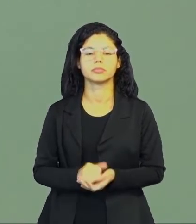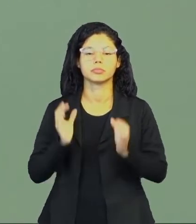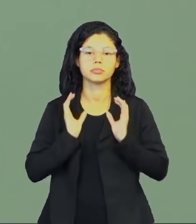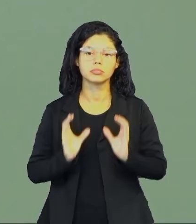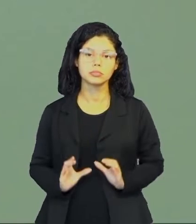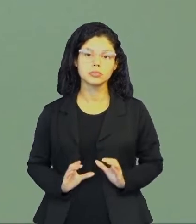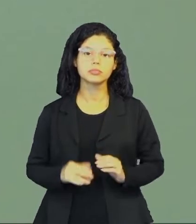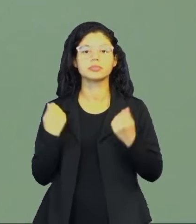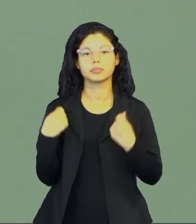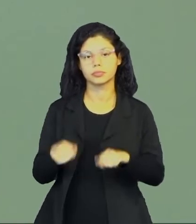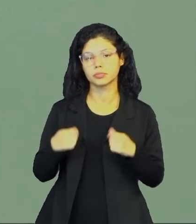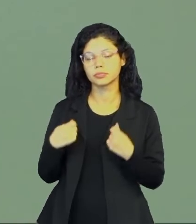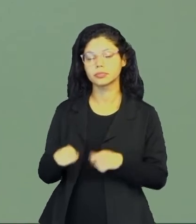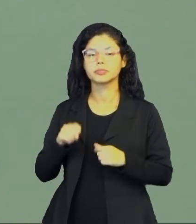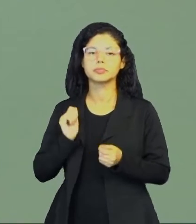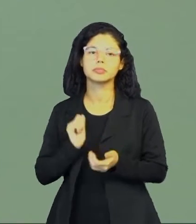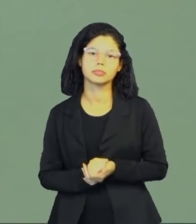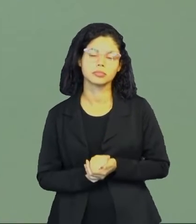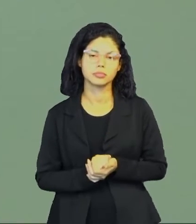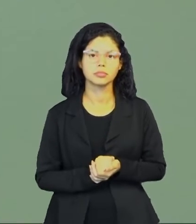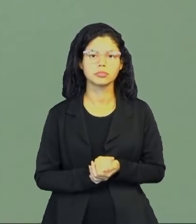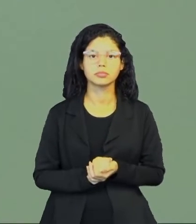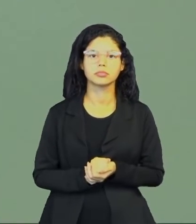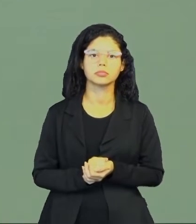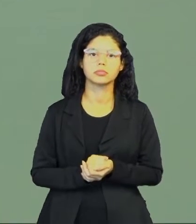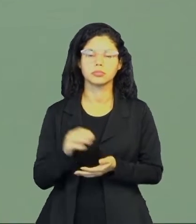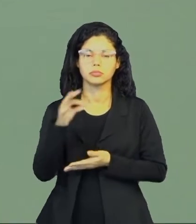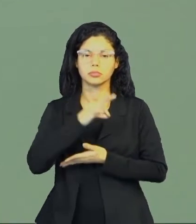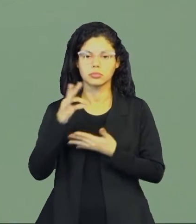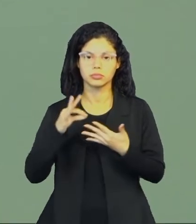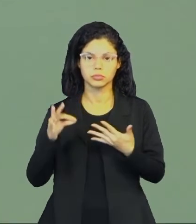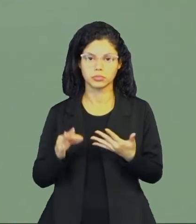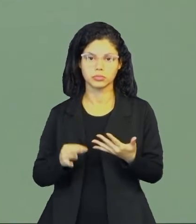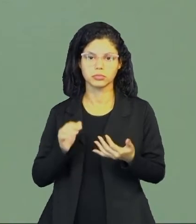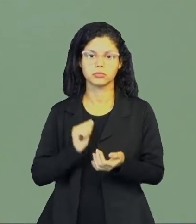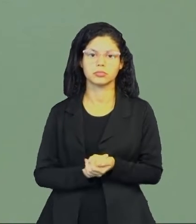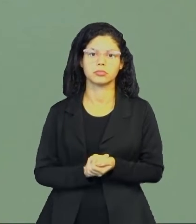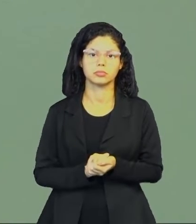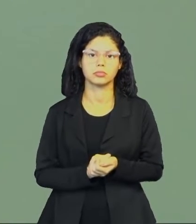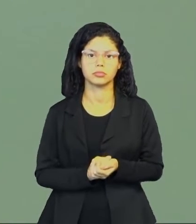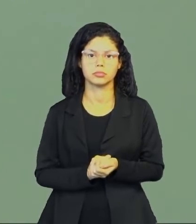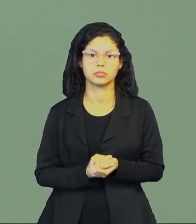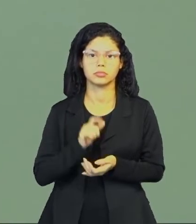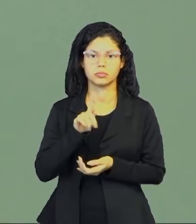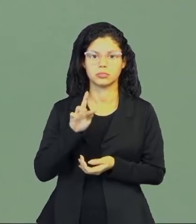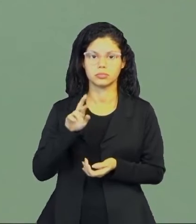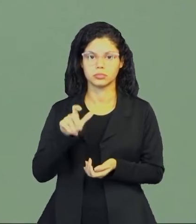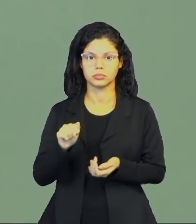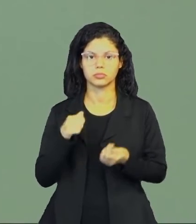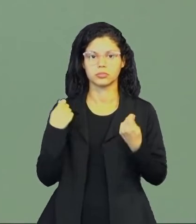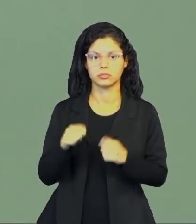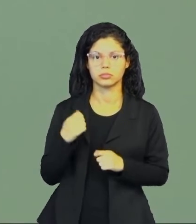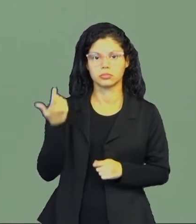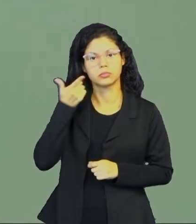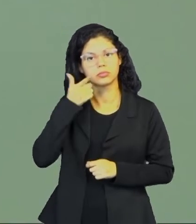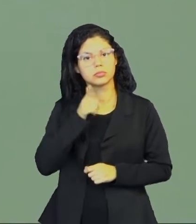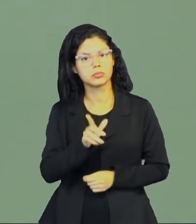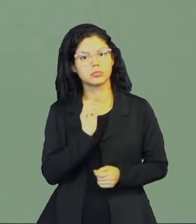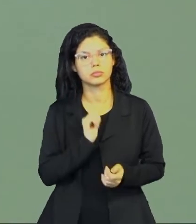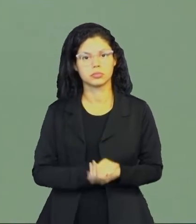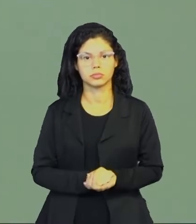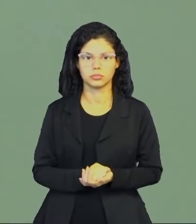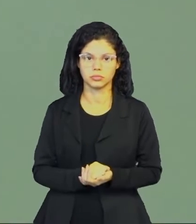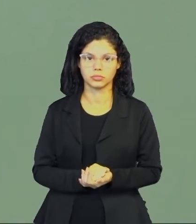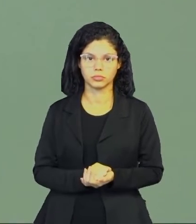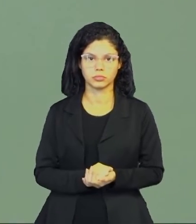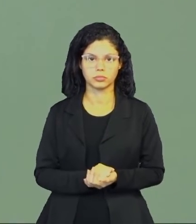Cidadã, ela precisa, né, que esses elementos, né, legais, que eles consigam